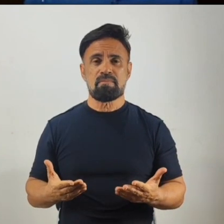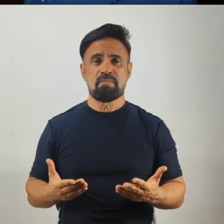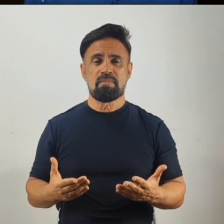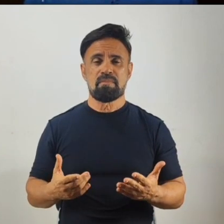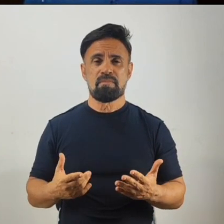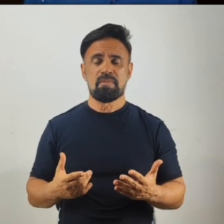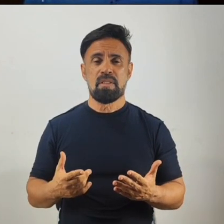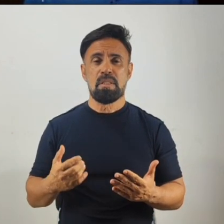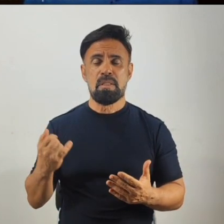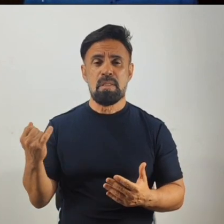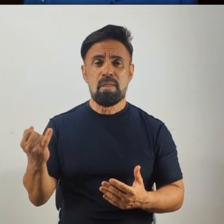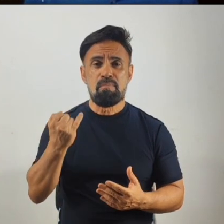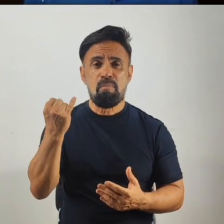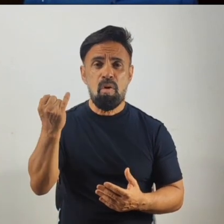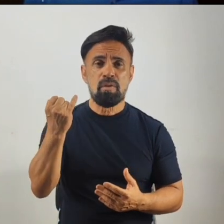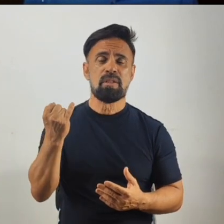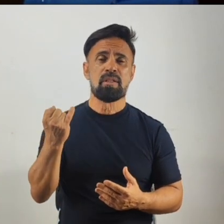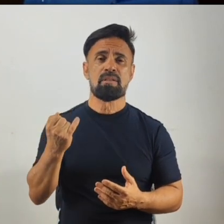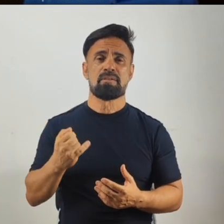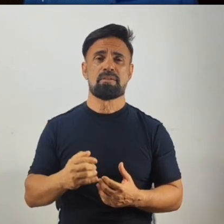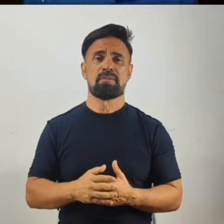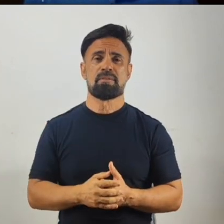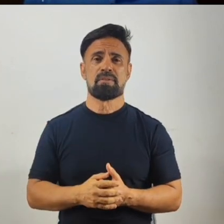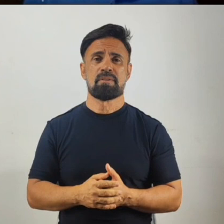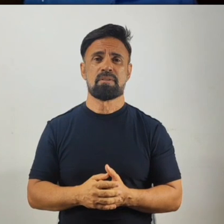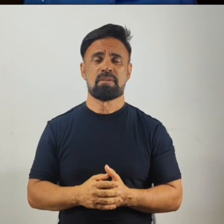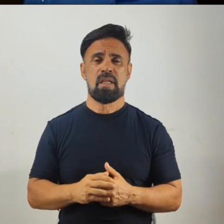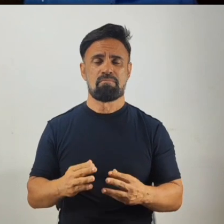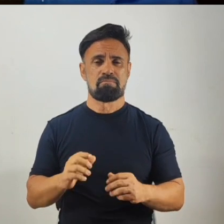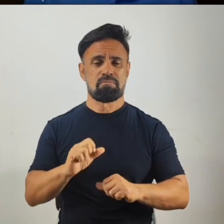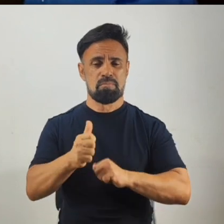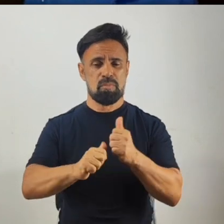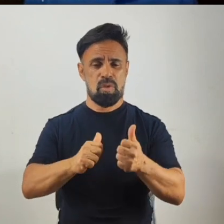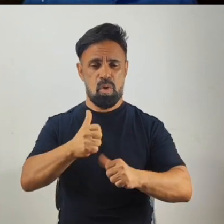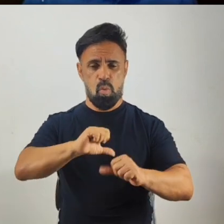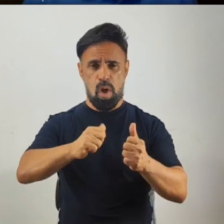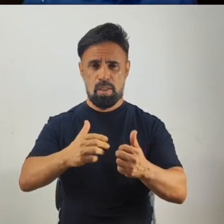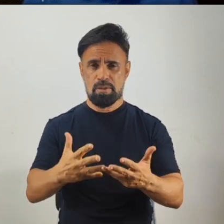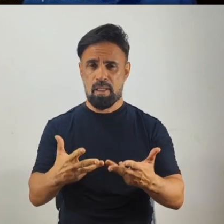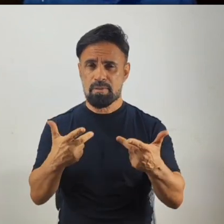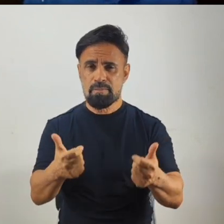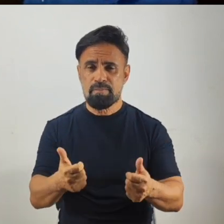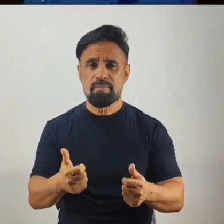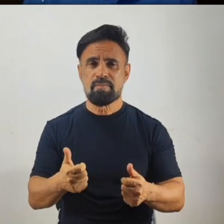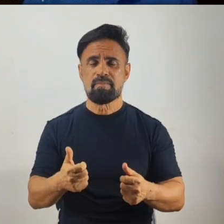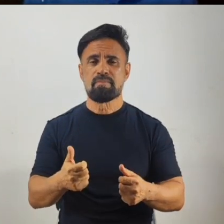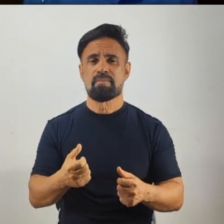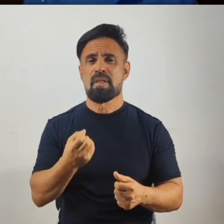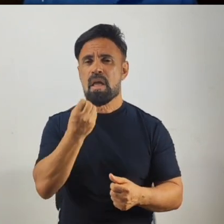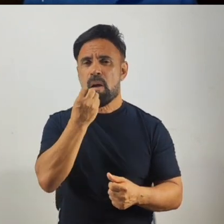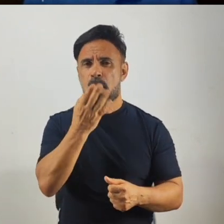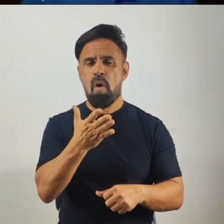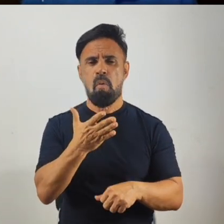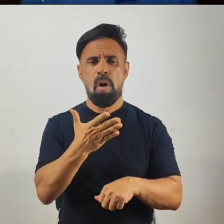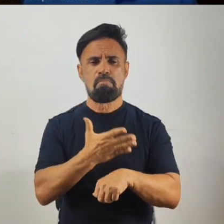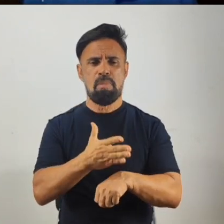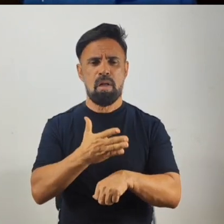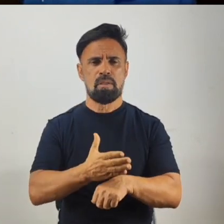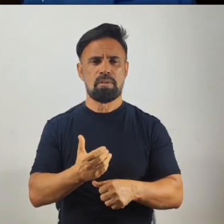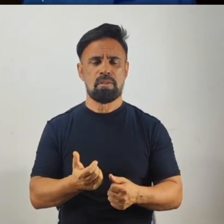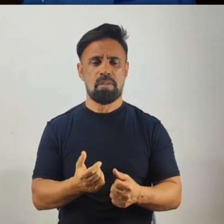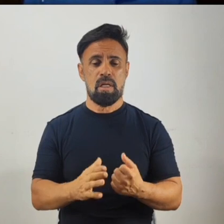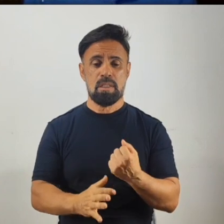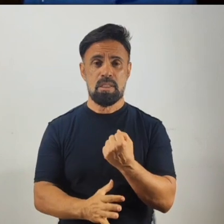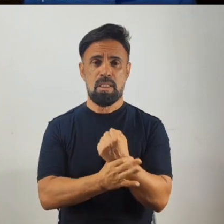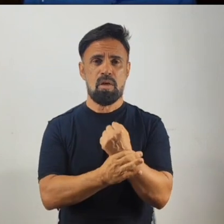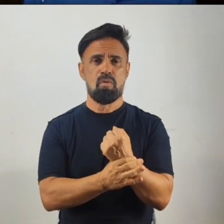Então, um ponto importante que vai passar por essa questão da qualidade é justamente as boas